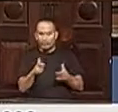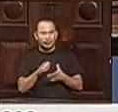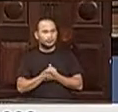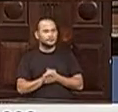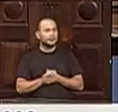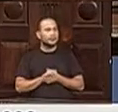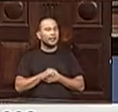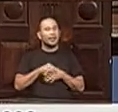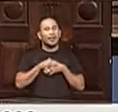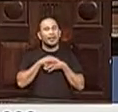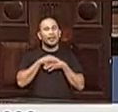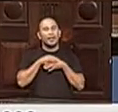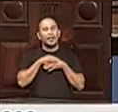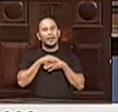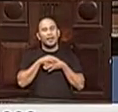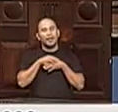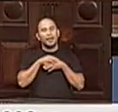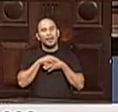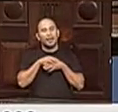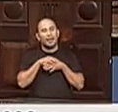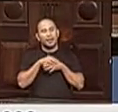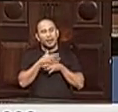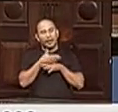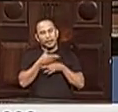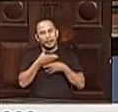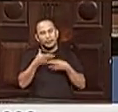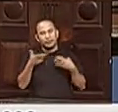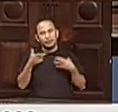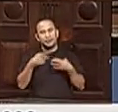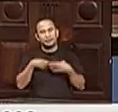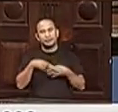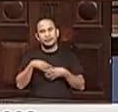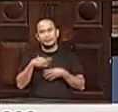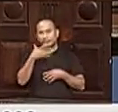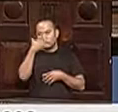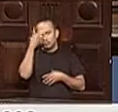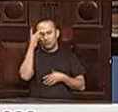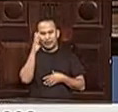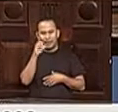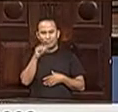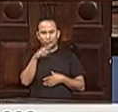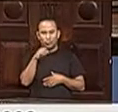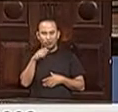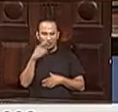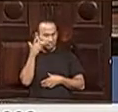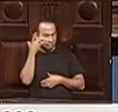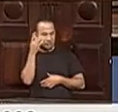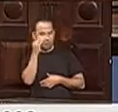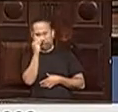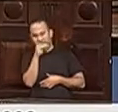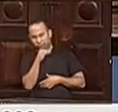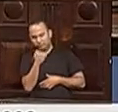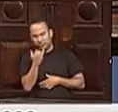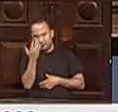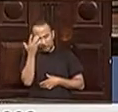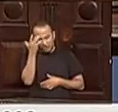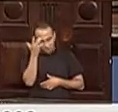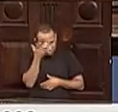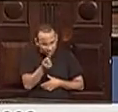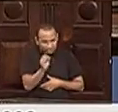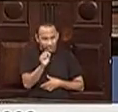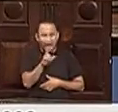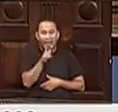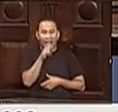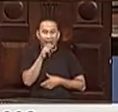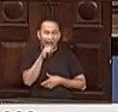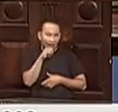Muitas vezes, o cidadão carioca considera de menor valor, achando que